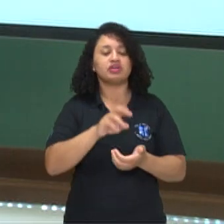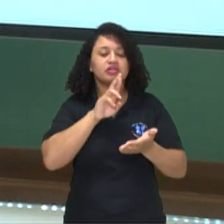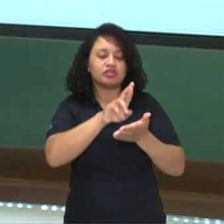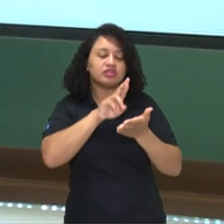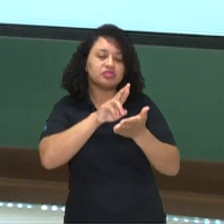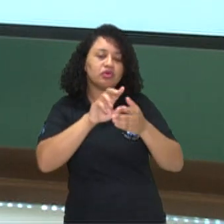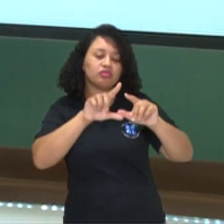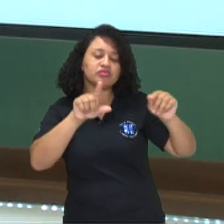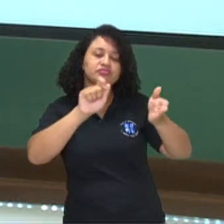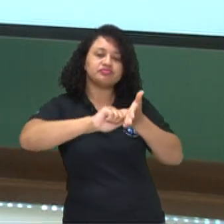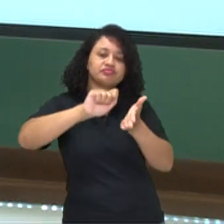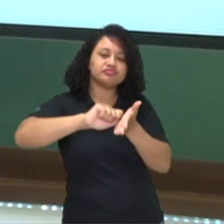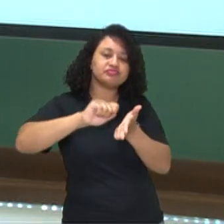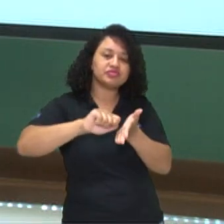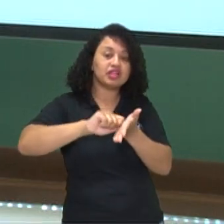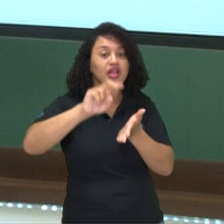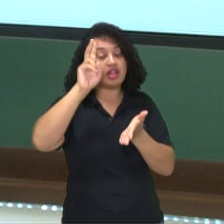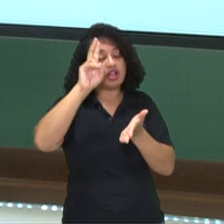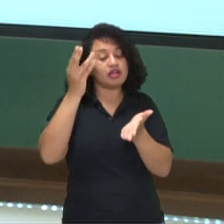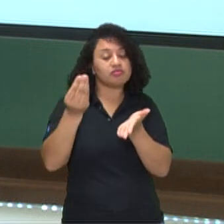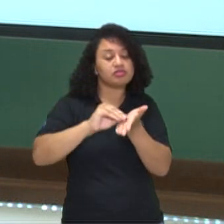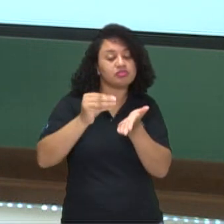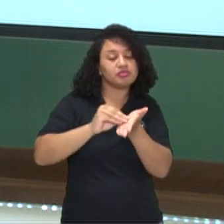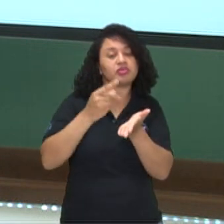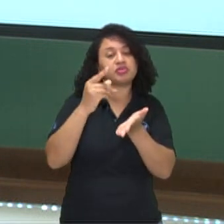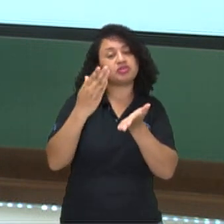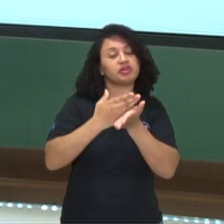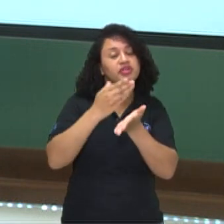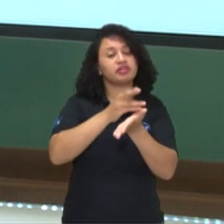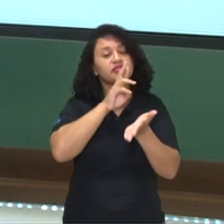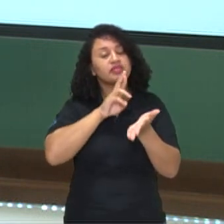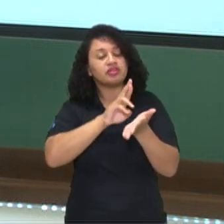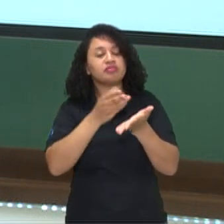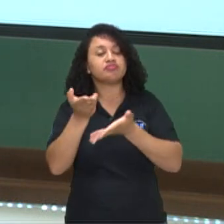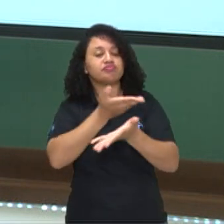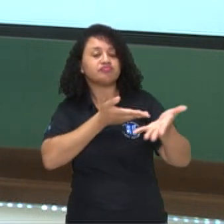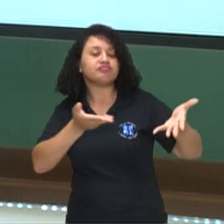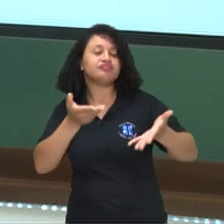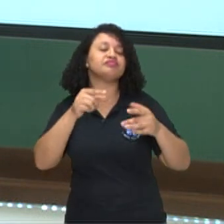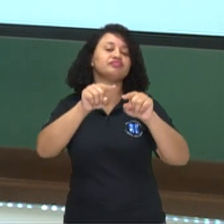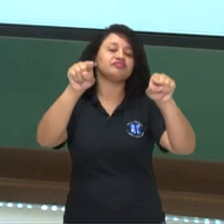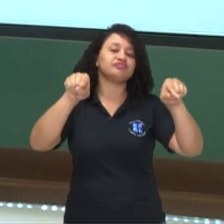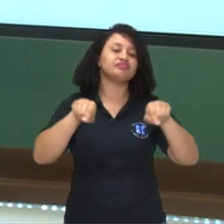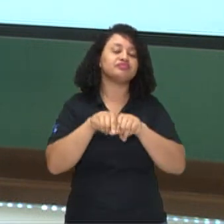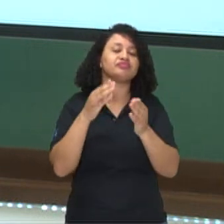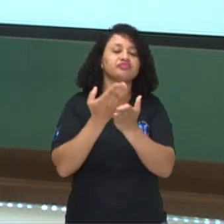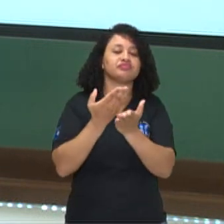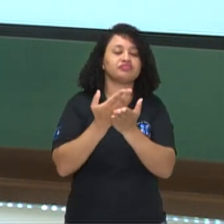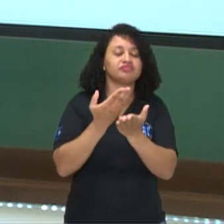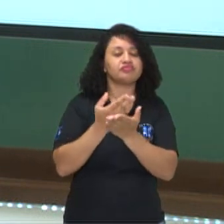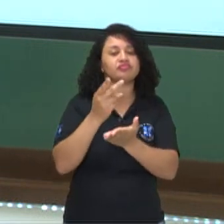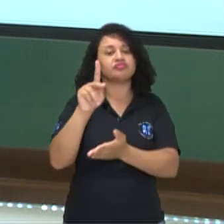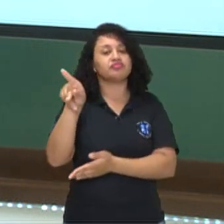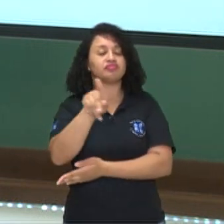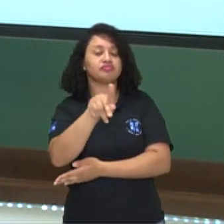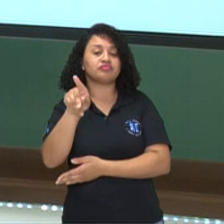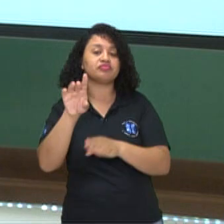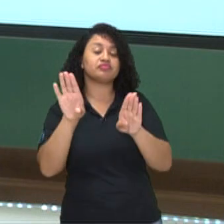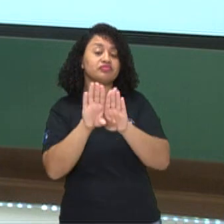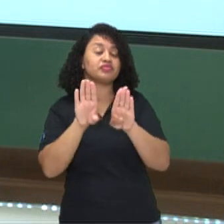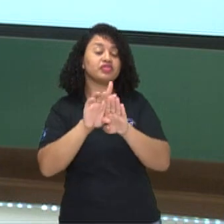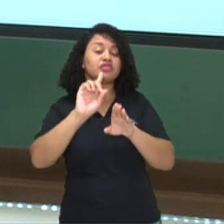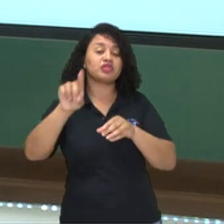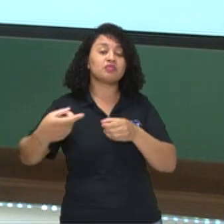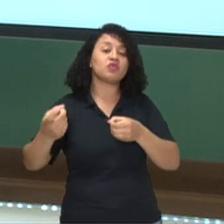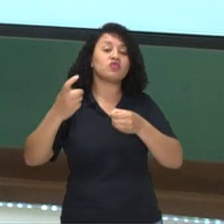esse parágrafo, lembre-se de copiar no seu caderno, responder, compartilhar com a sua turma, com o seu professor, a sua professora, e a